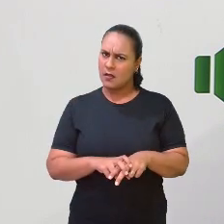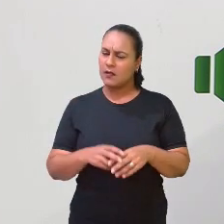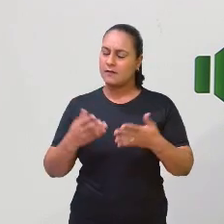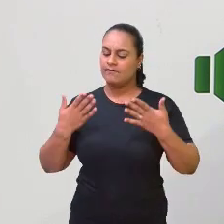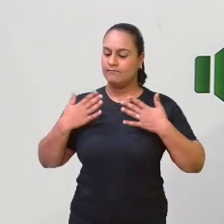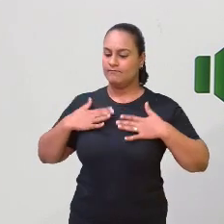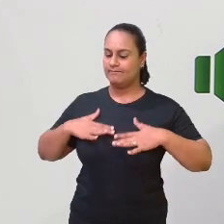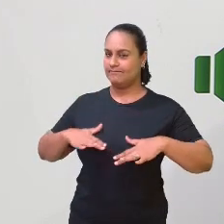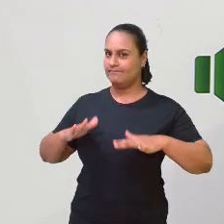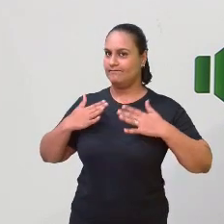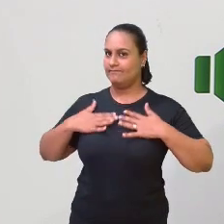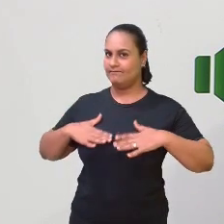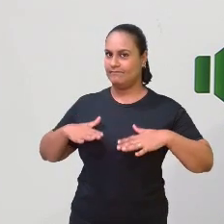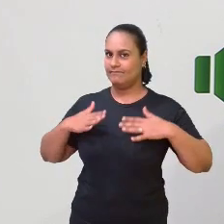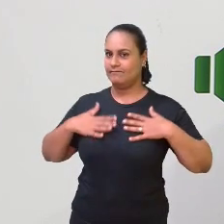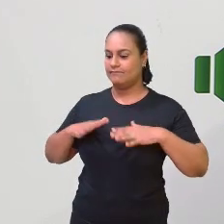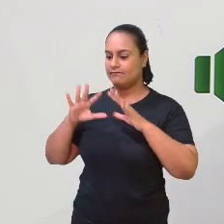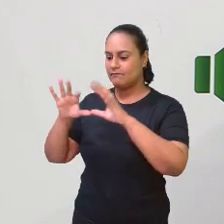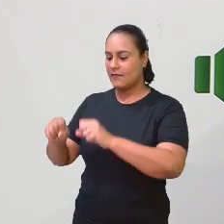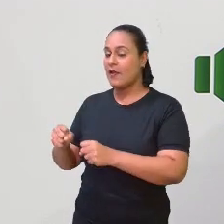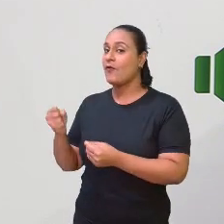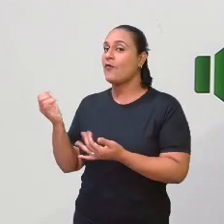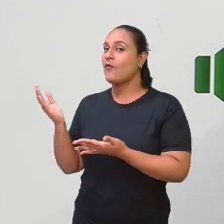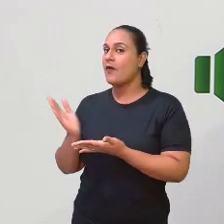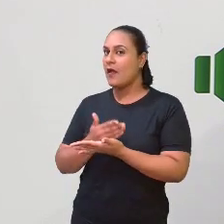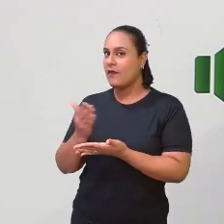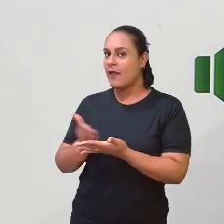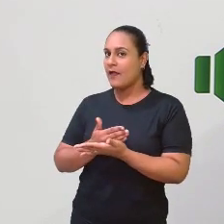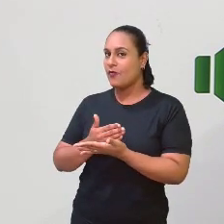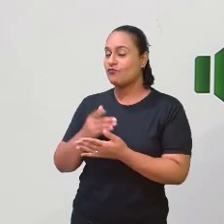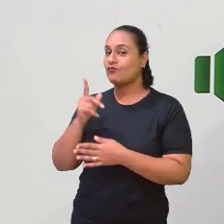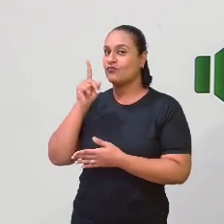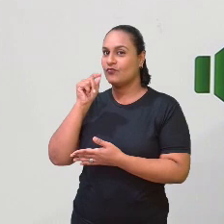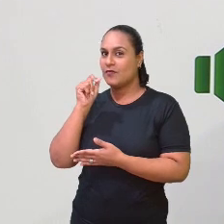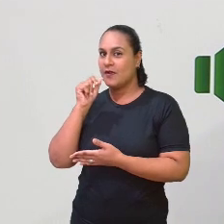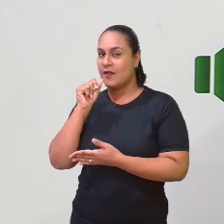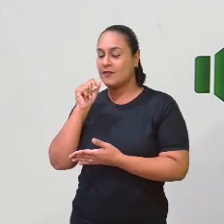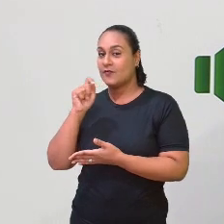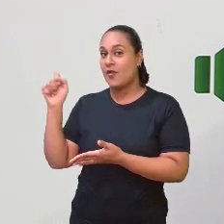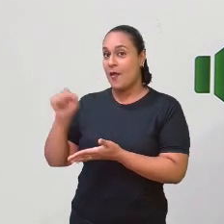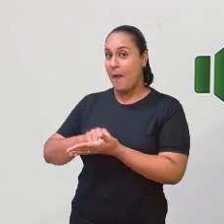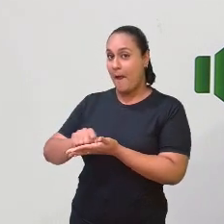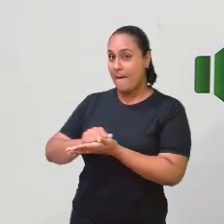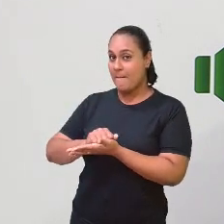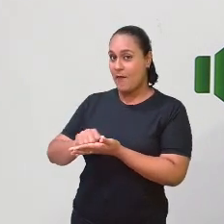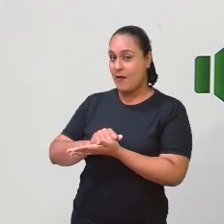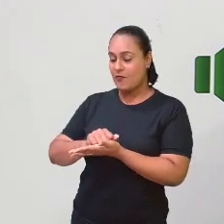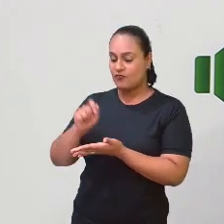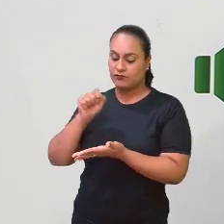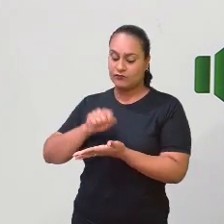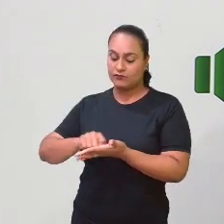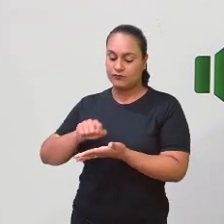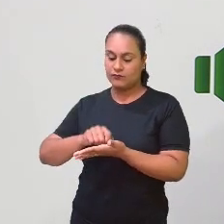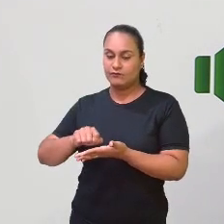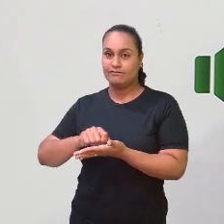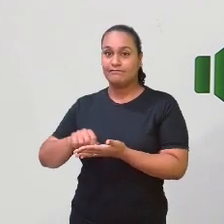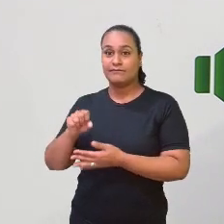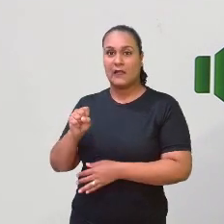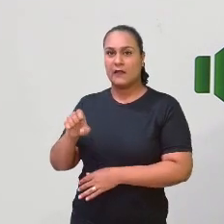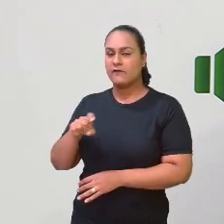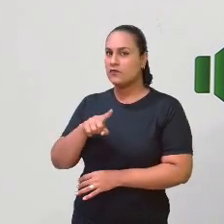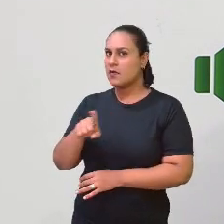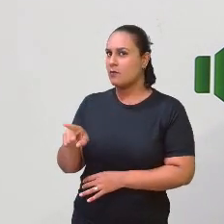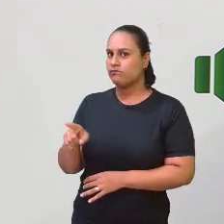está agora, pega o teu caderno, o teu lápis, a tua borracha. Se você